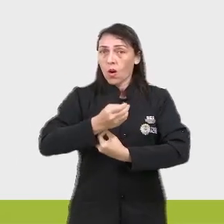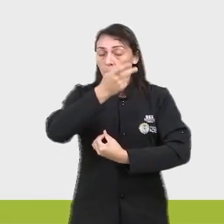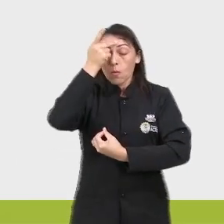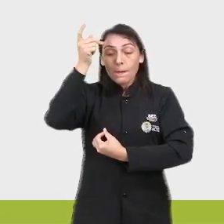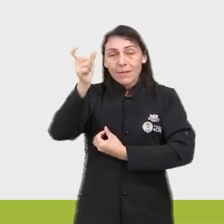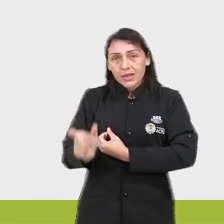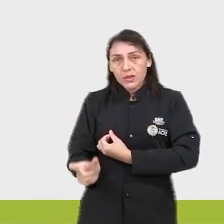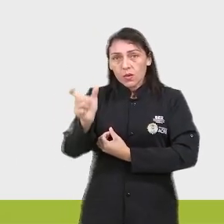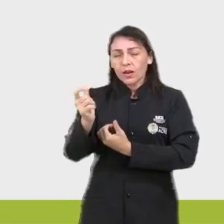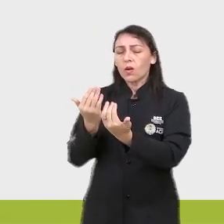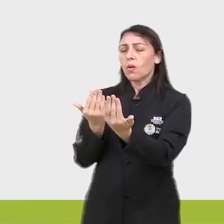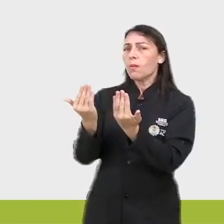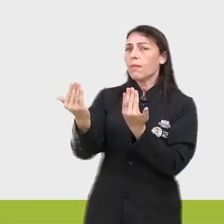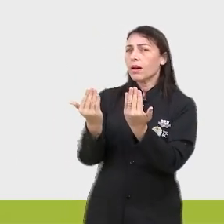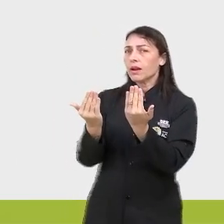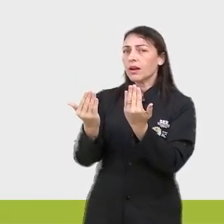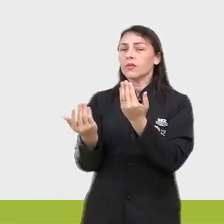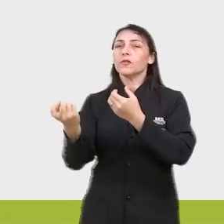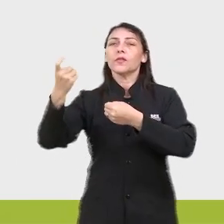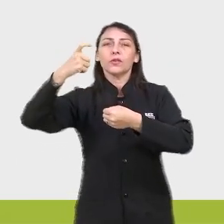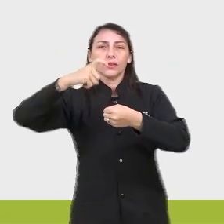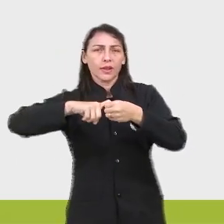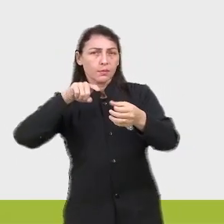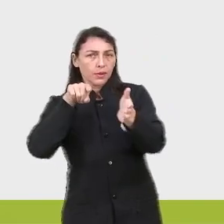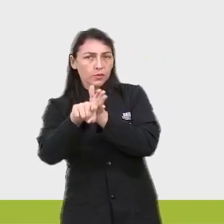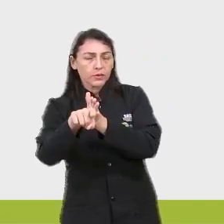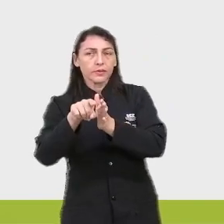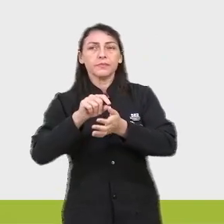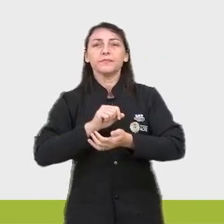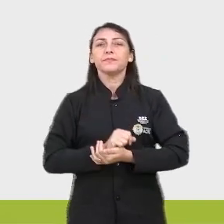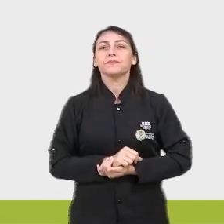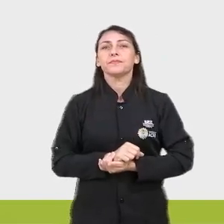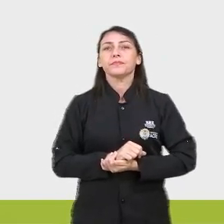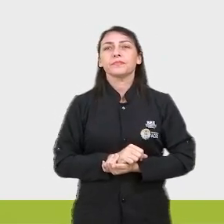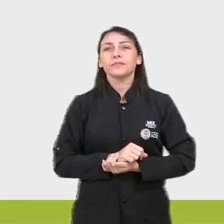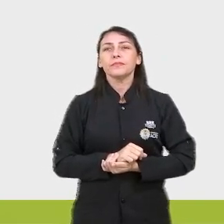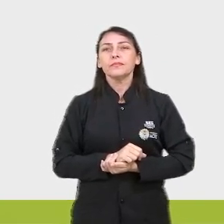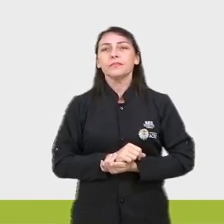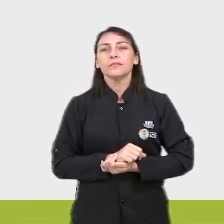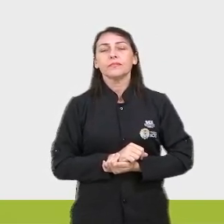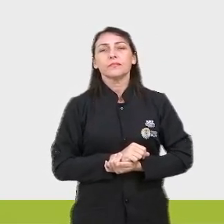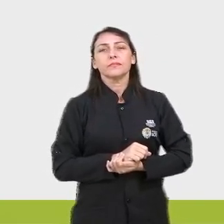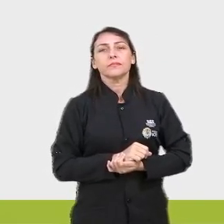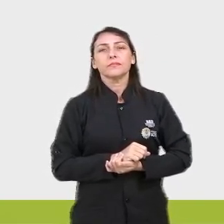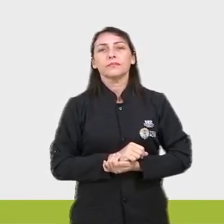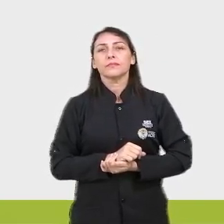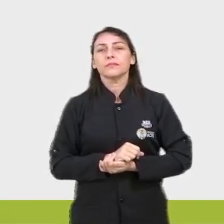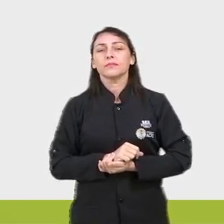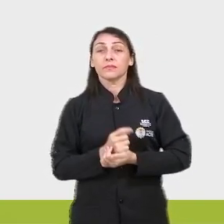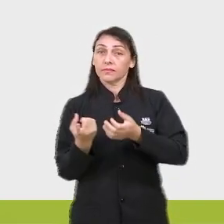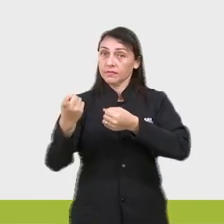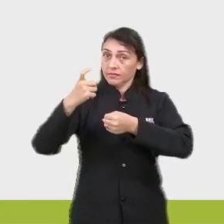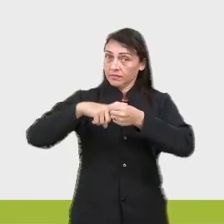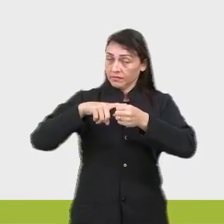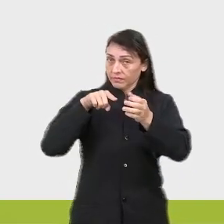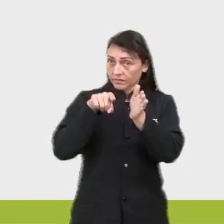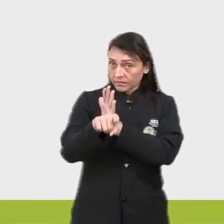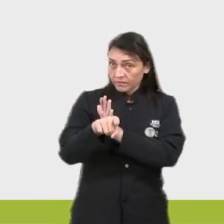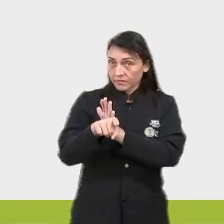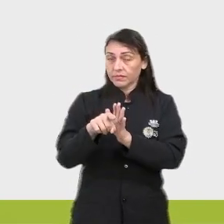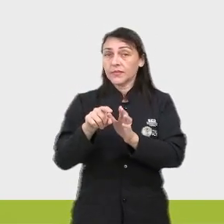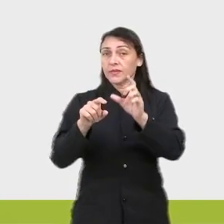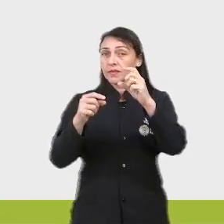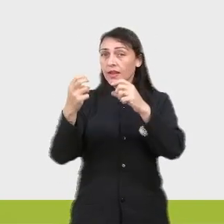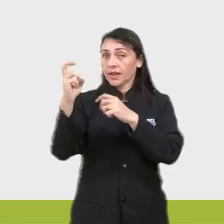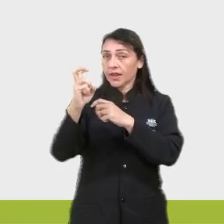pessoa. Vamos voltar aqui na questão. Só um pouquinho. Voltamos aqui na questão, lá na